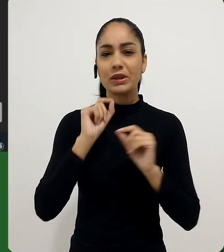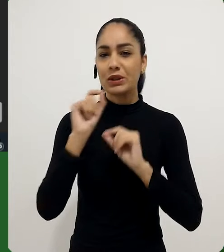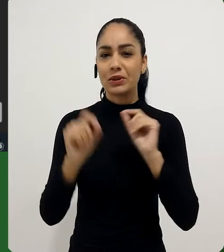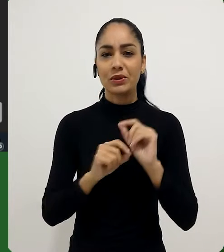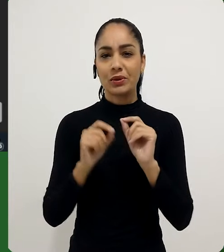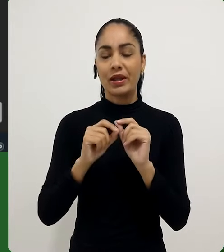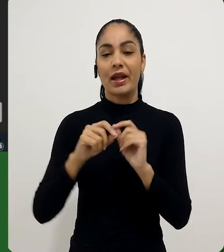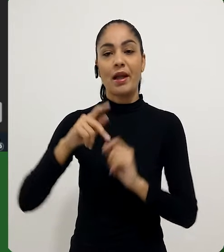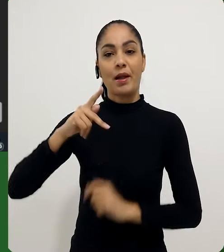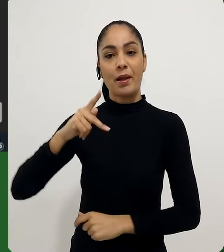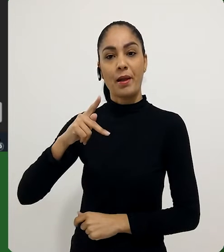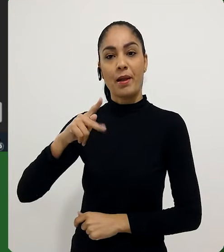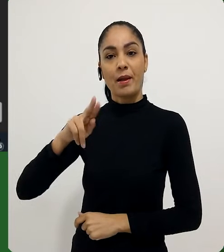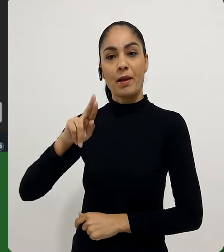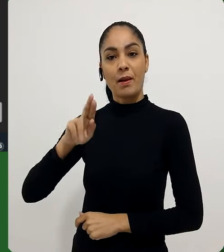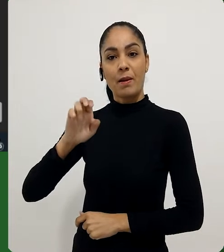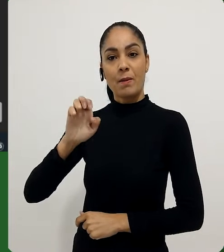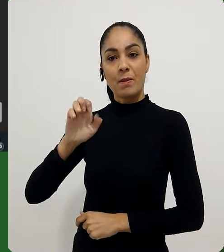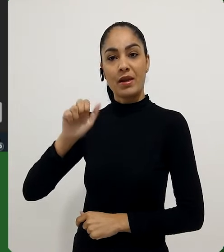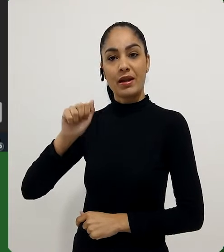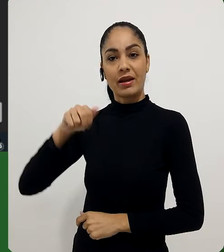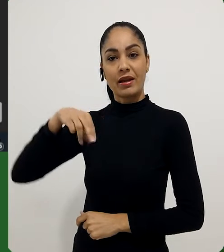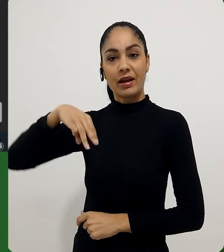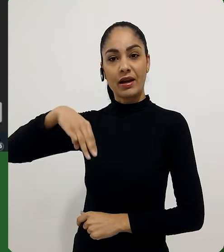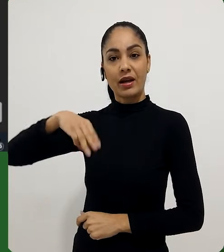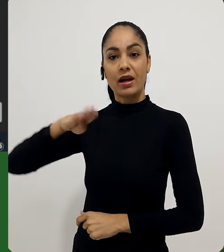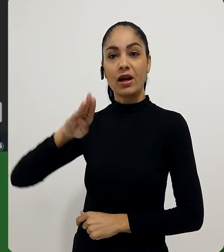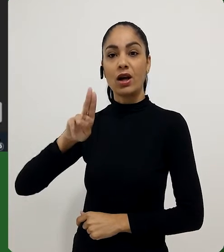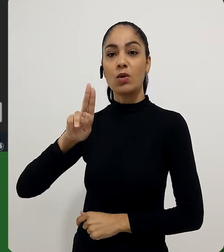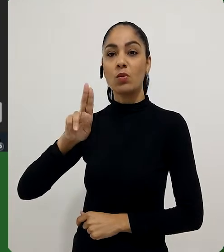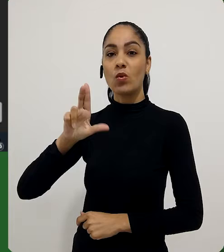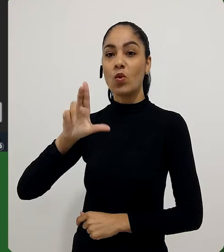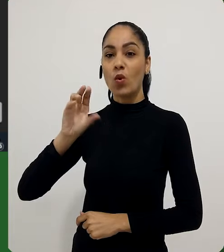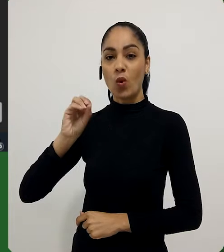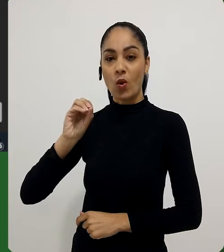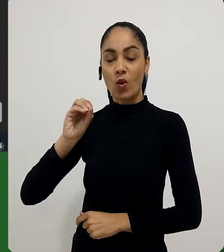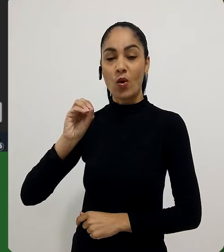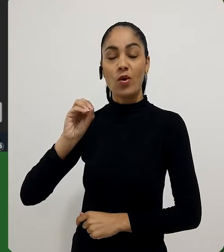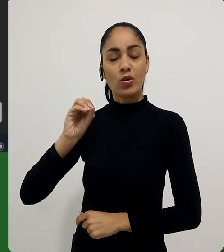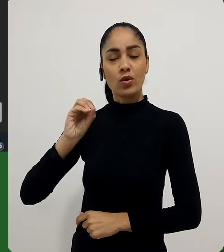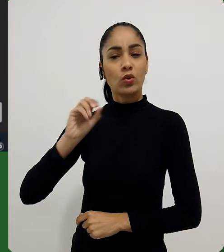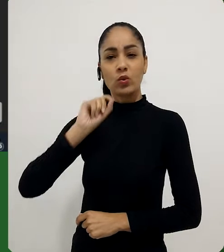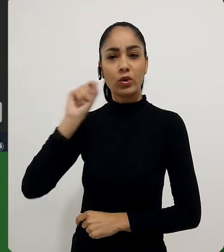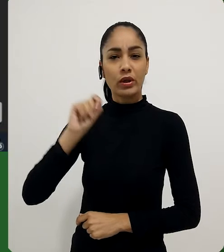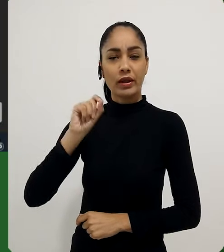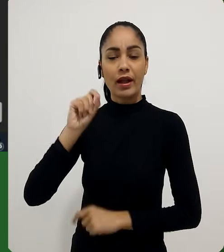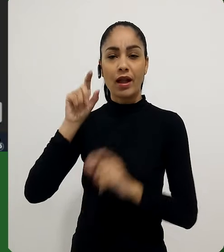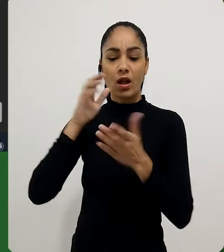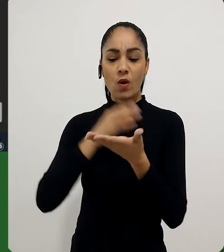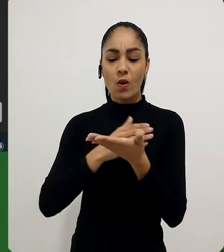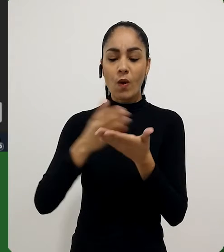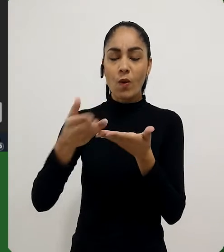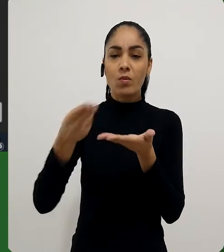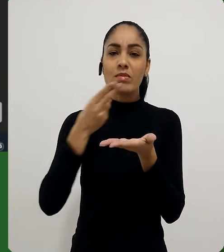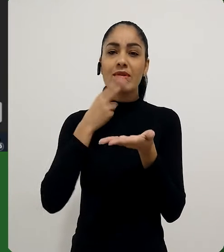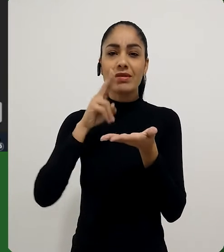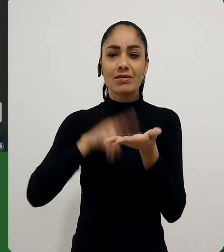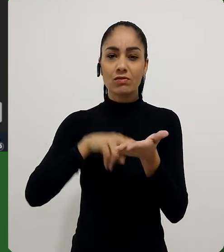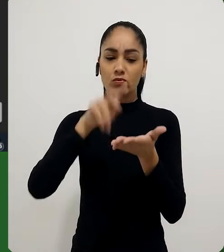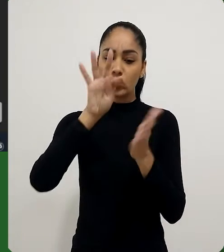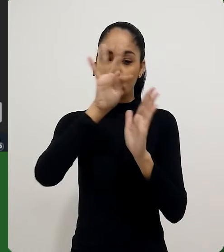né? Então, não há mais a necessidade de preâmbulos, né? Aquelas expressões que vão no início